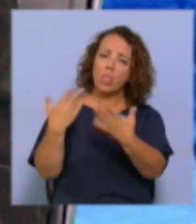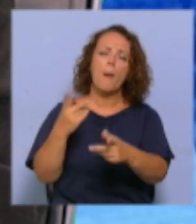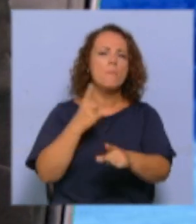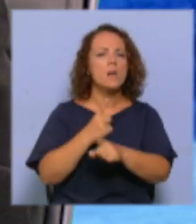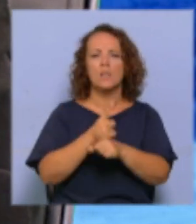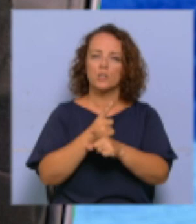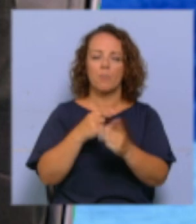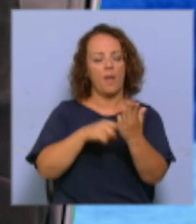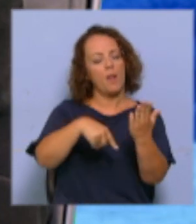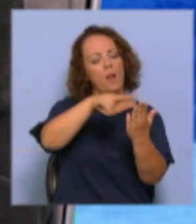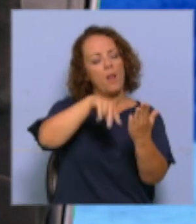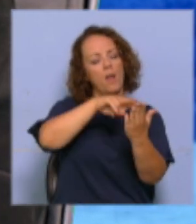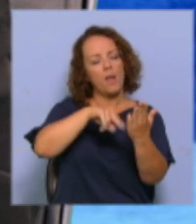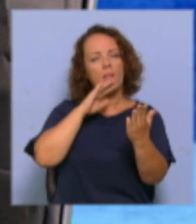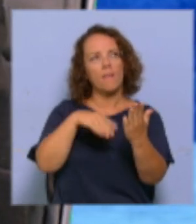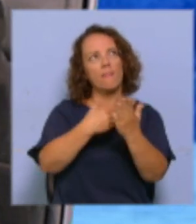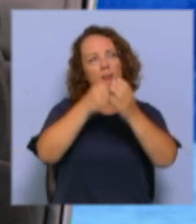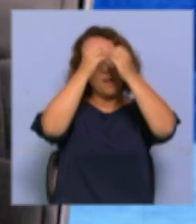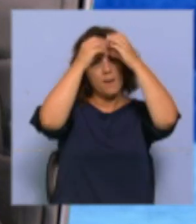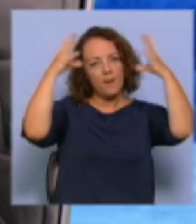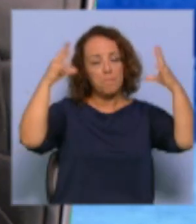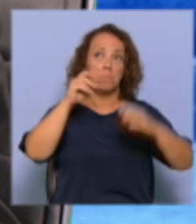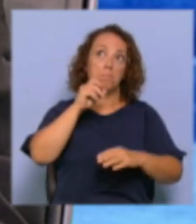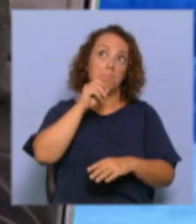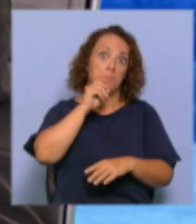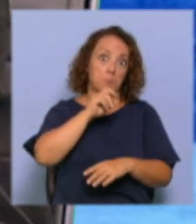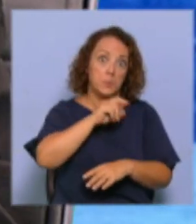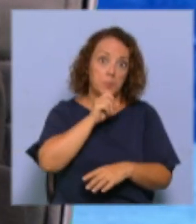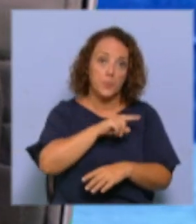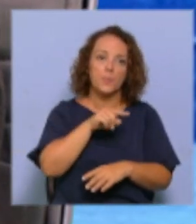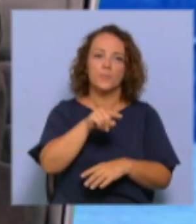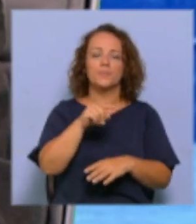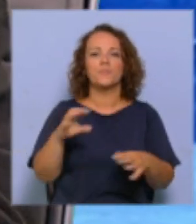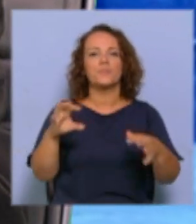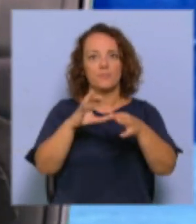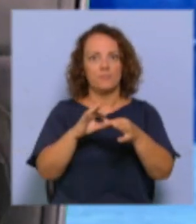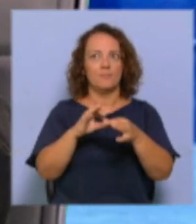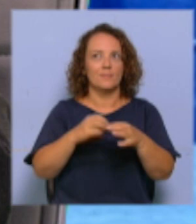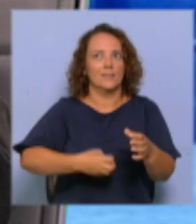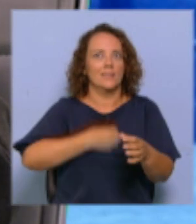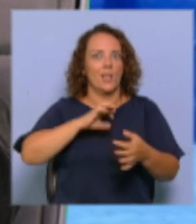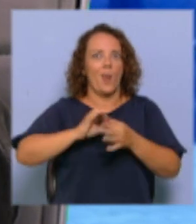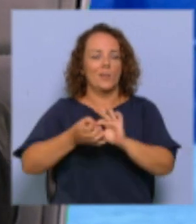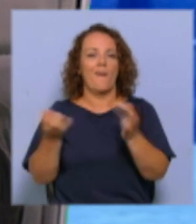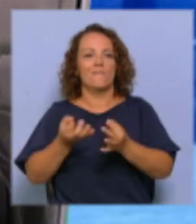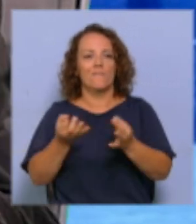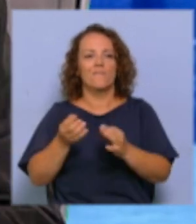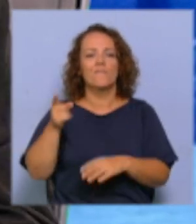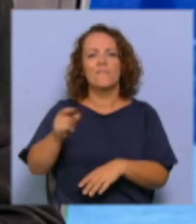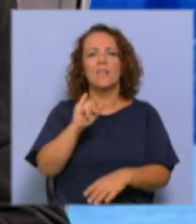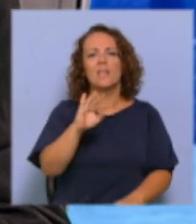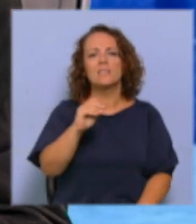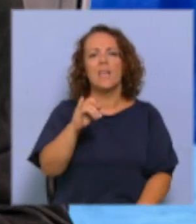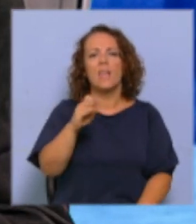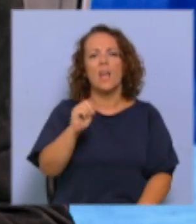um bocadinho à luz daquilo, já agora, que poderemos lá ir, mas integrando até dá muito sentido, àquilo que diz o profeta Isaías na